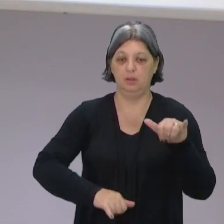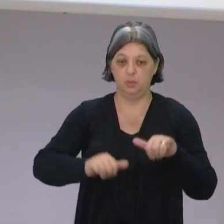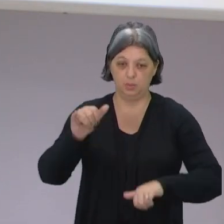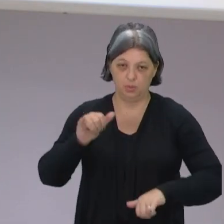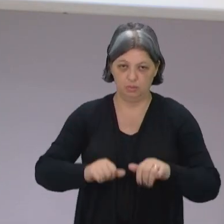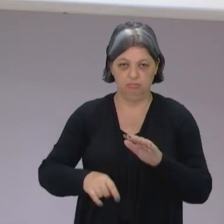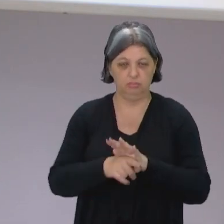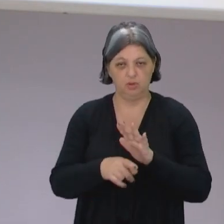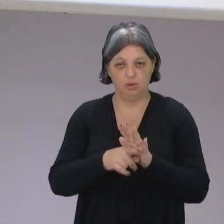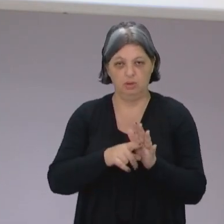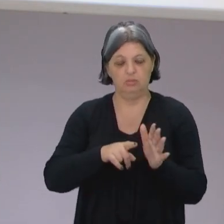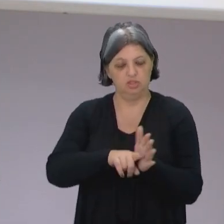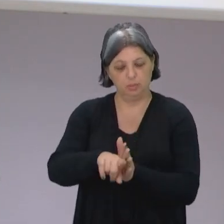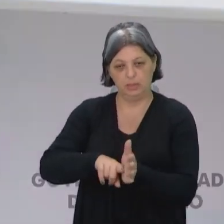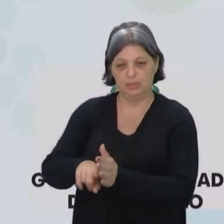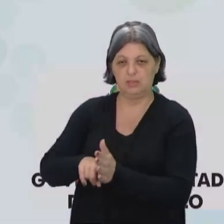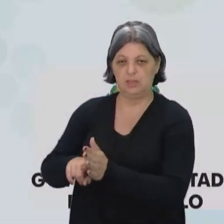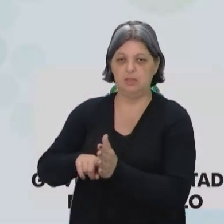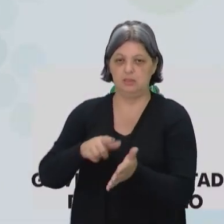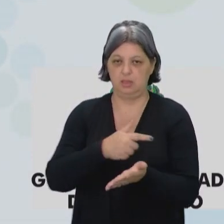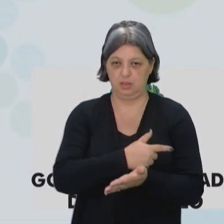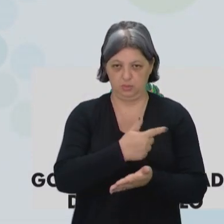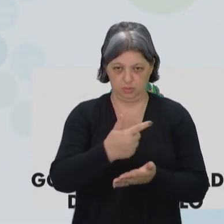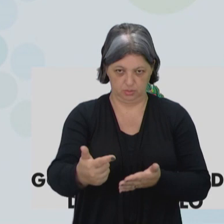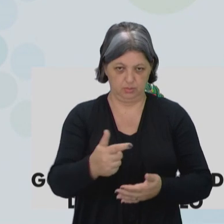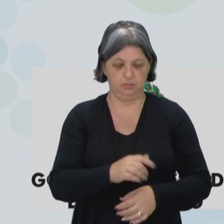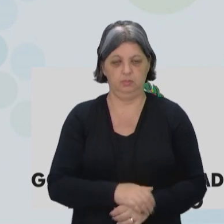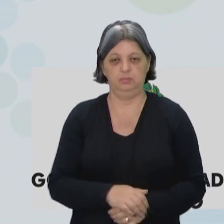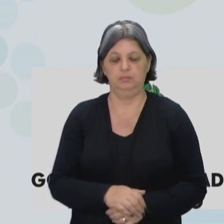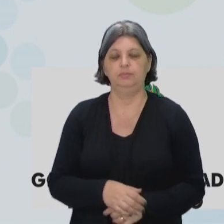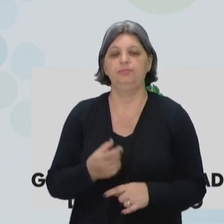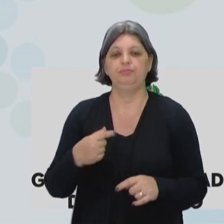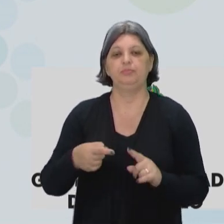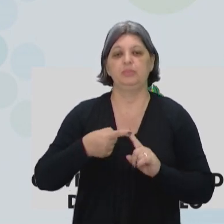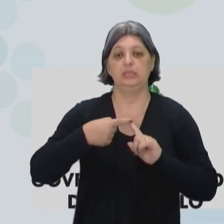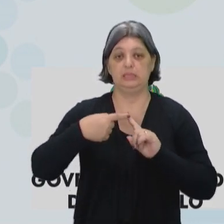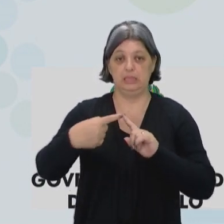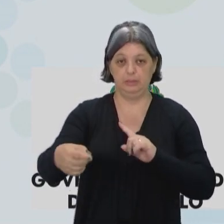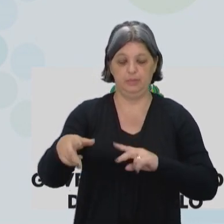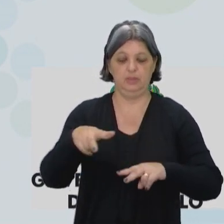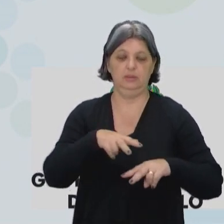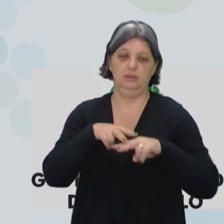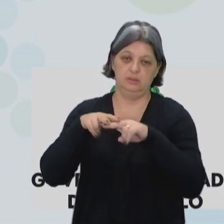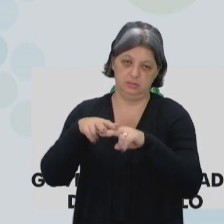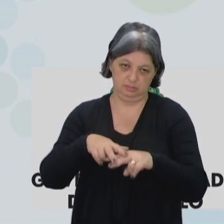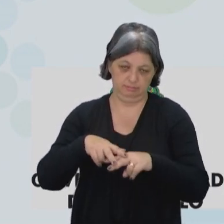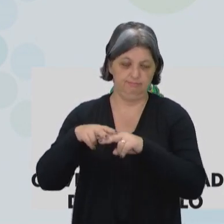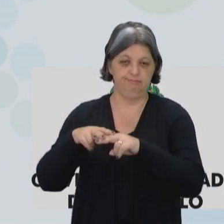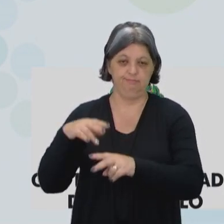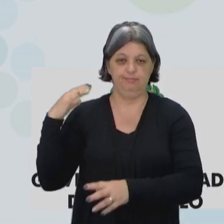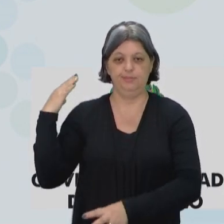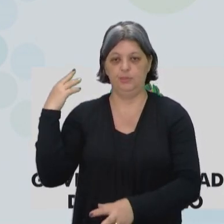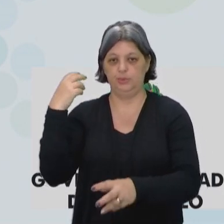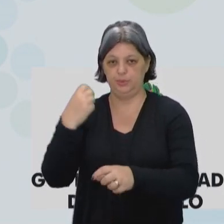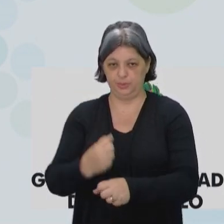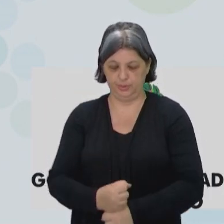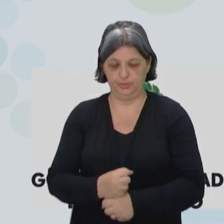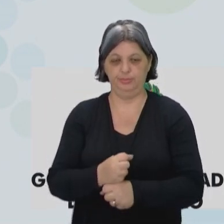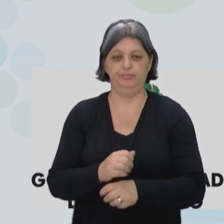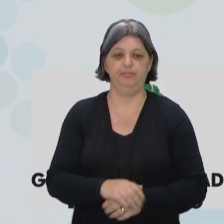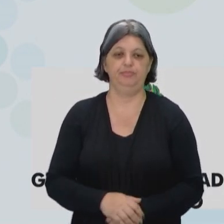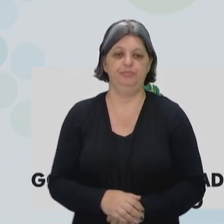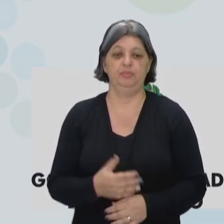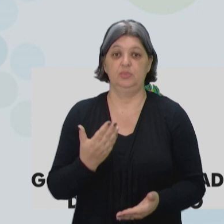Produção Jornalística. Essa semana é uma semana de retomadas, uma semana de estudos intensivos. Então, a gente vai